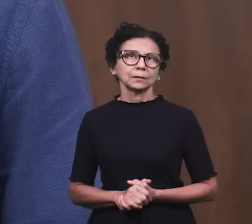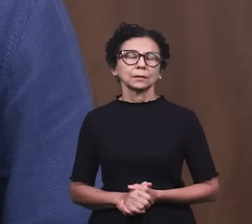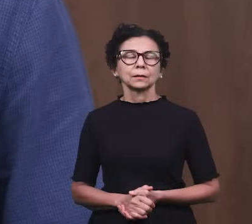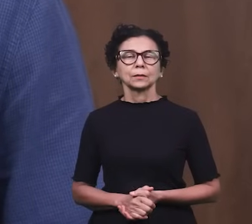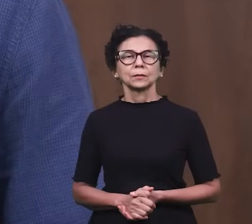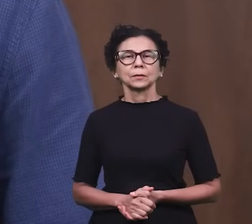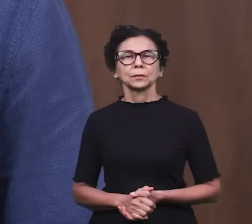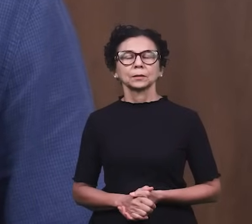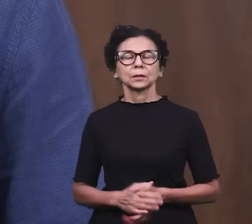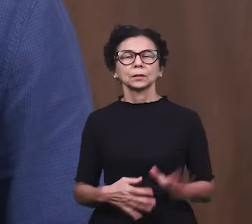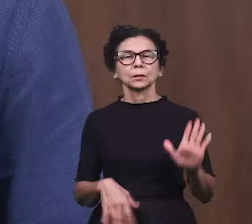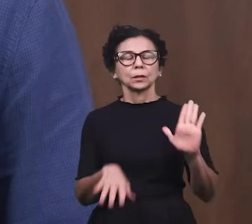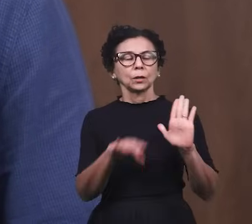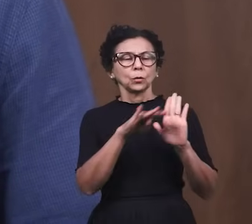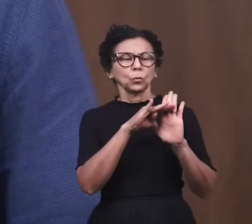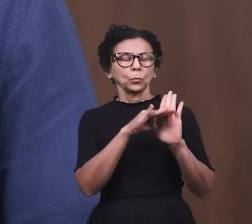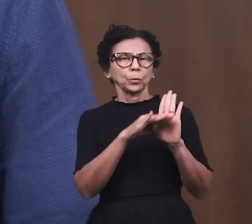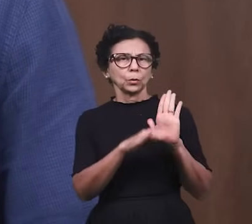em consideração que o programa,